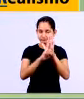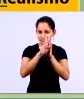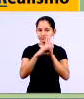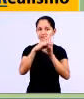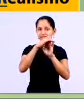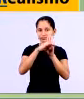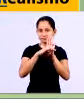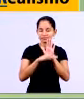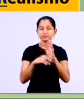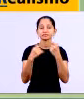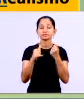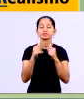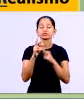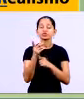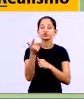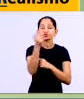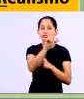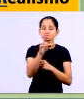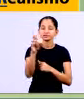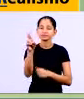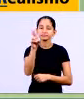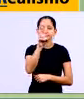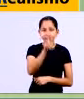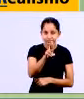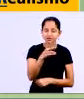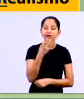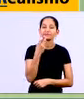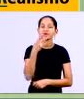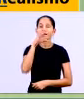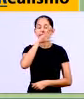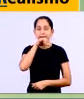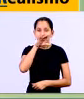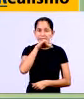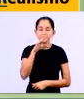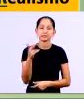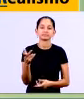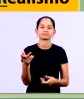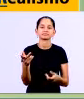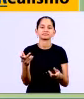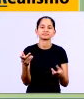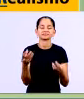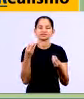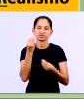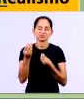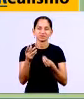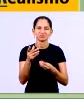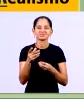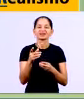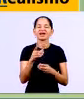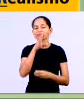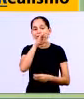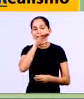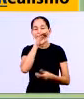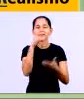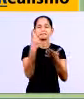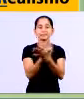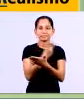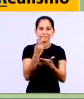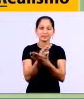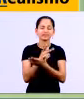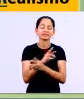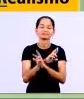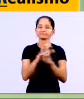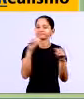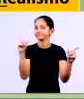precisamos dobrar as letras por causa da nossa pronúncia. Senão fica infrason, minisaia, neorrealismo,